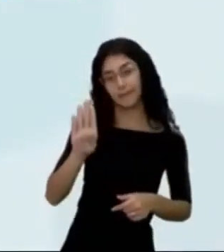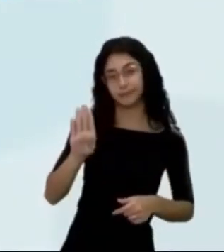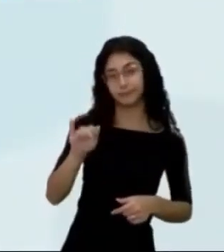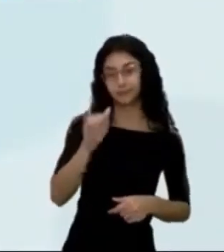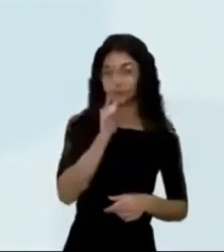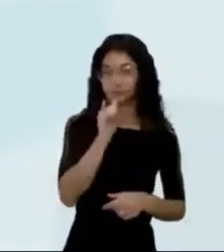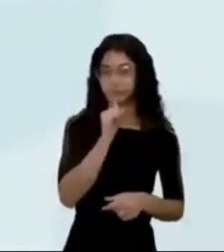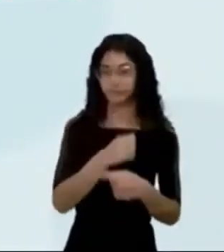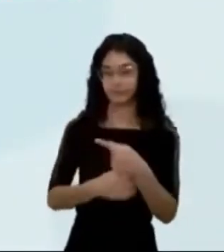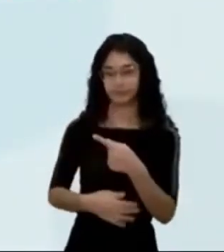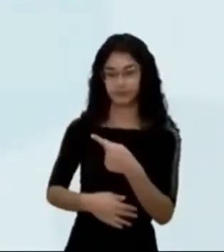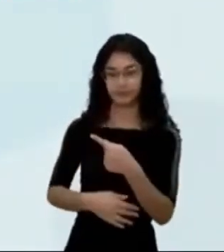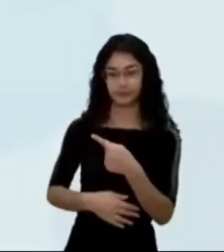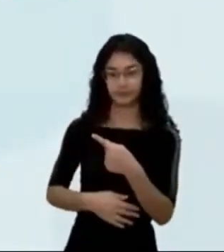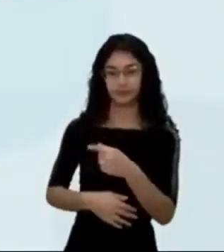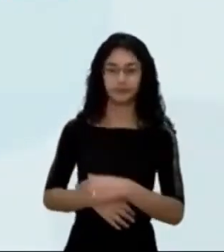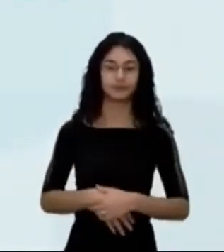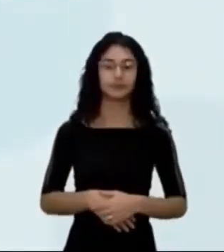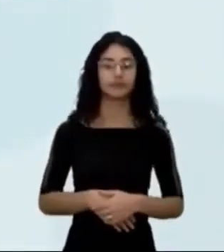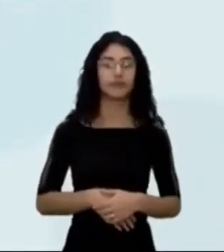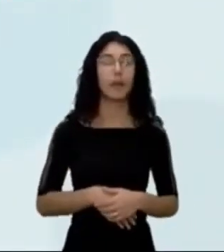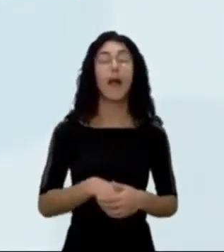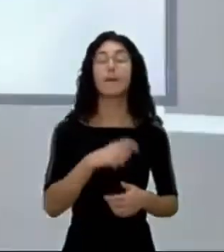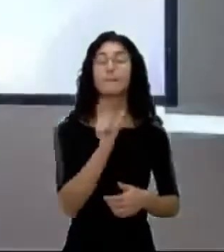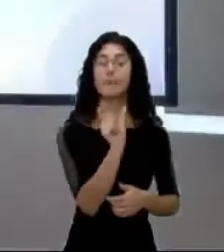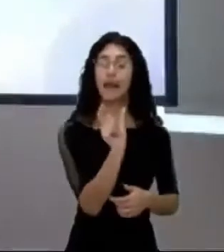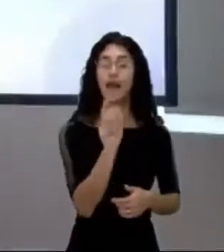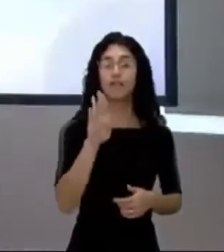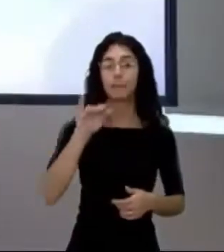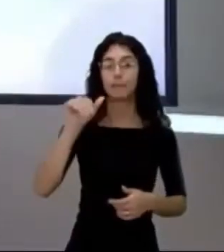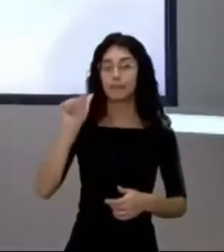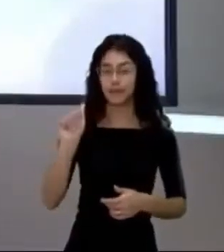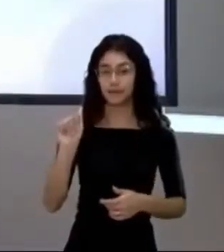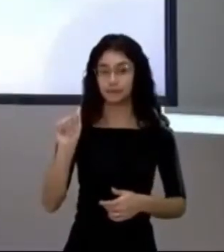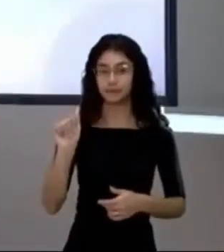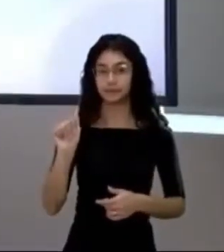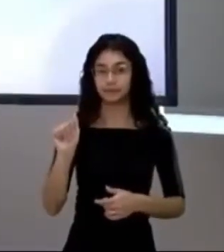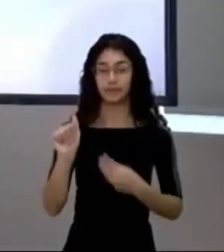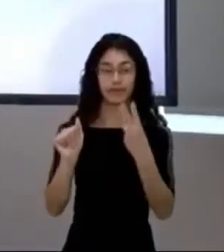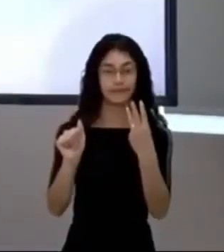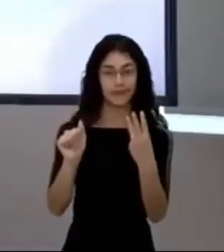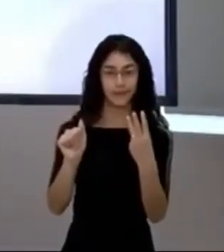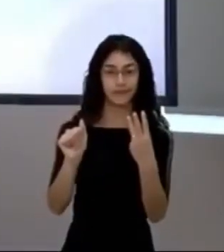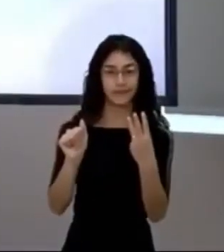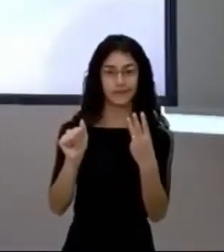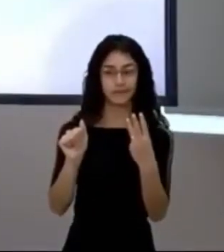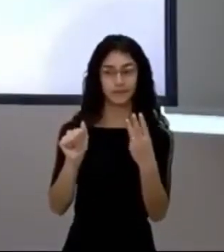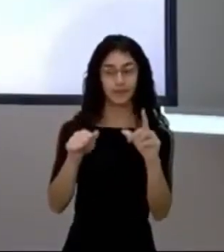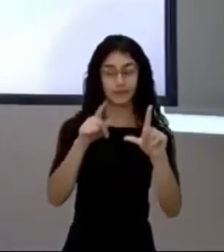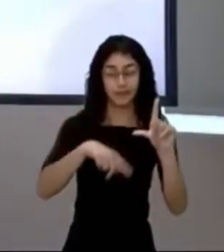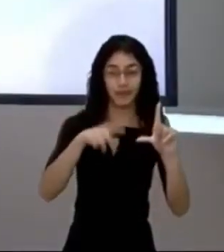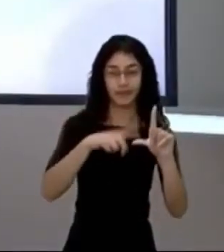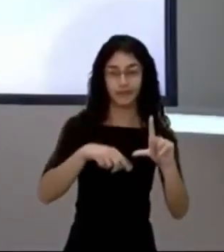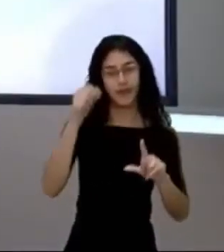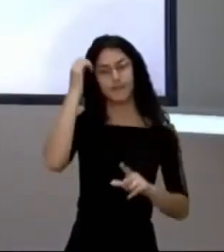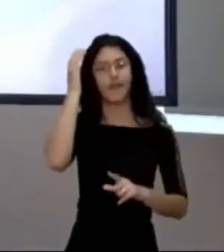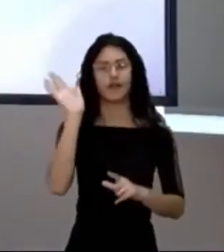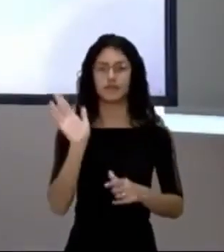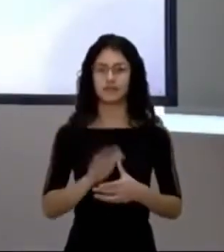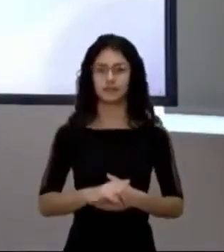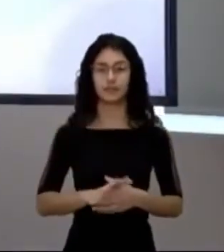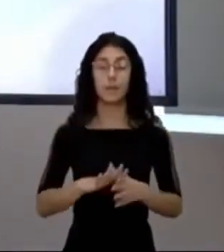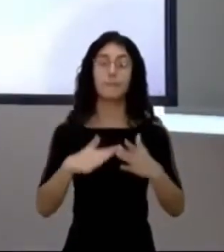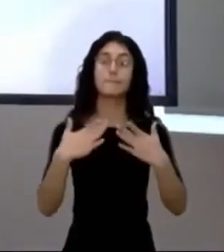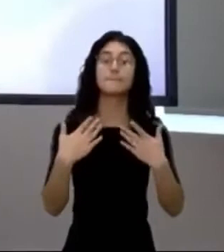bom para a palavra Bia com apenas três letras é fácil fazer os anagramas certo mas